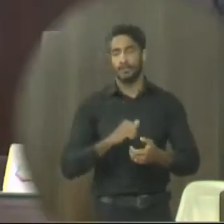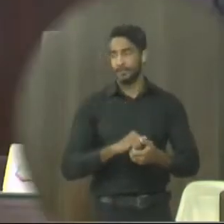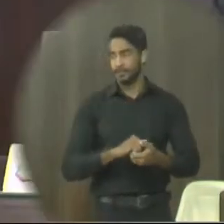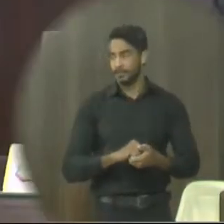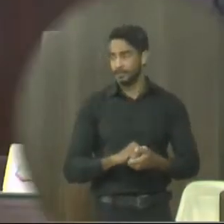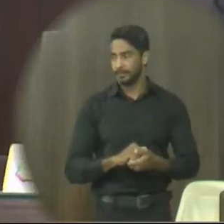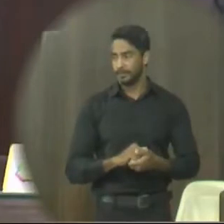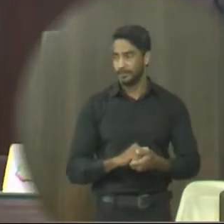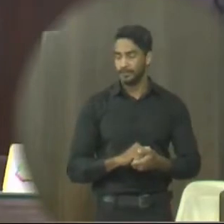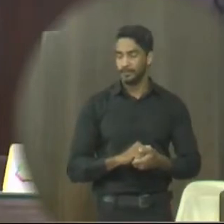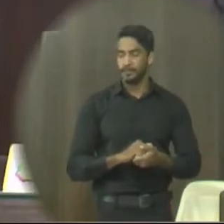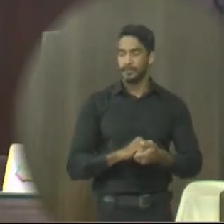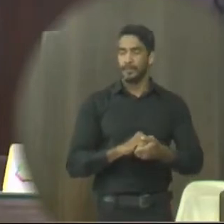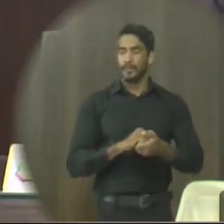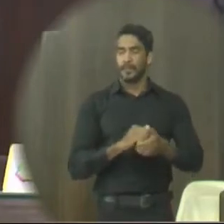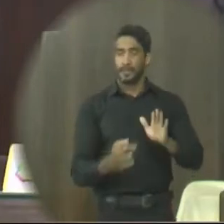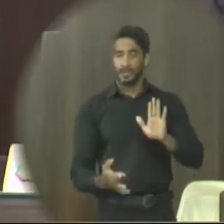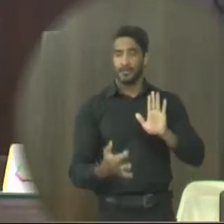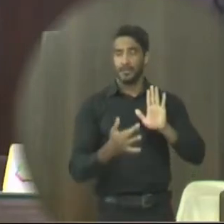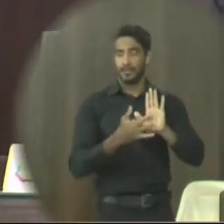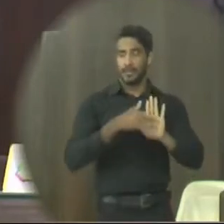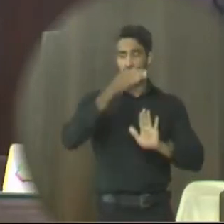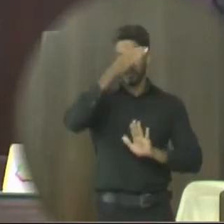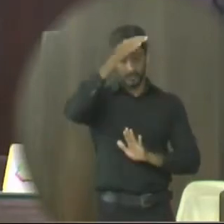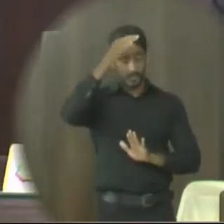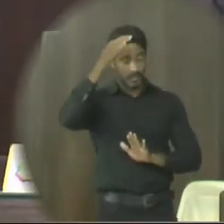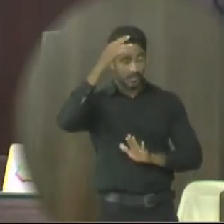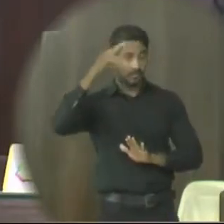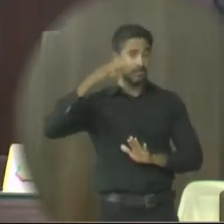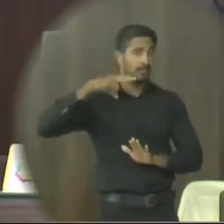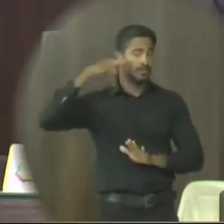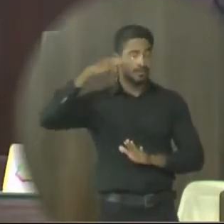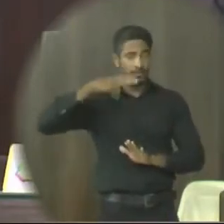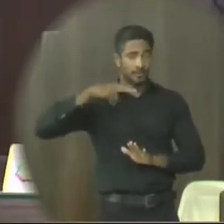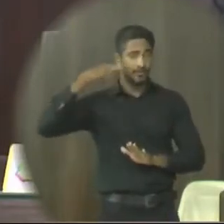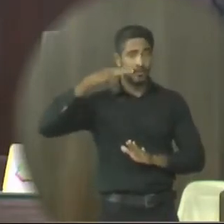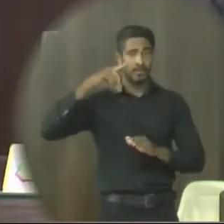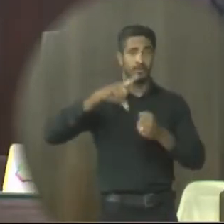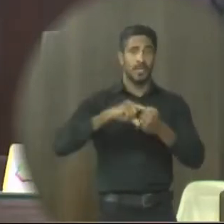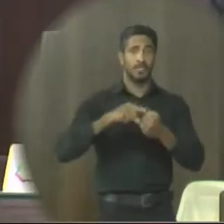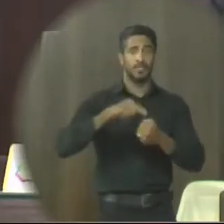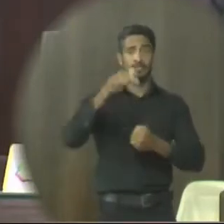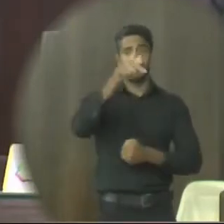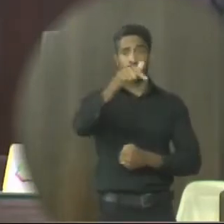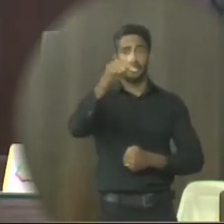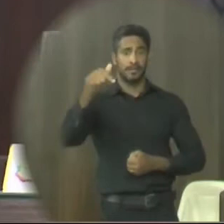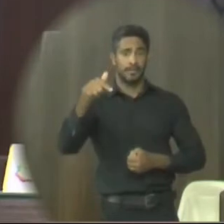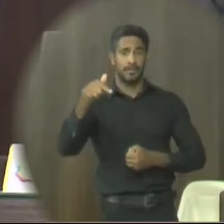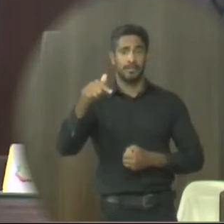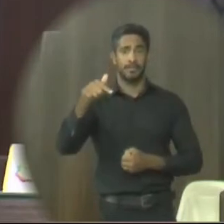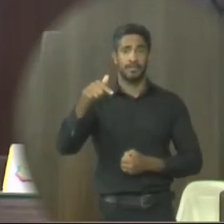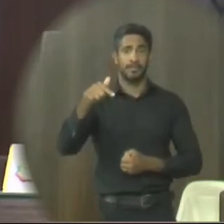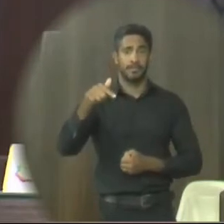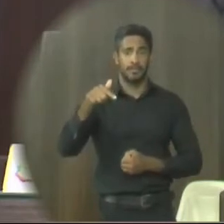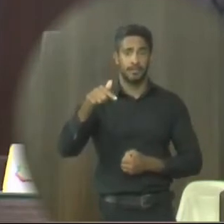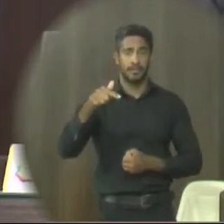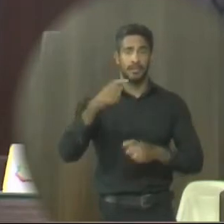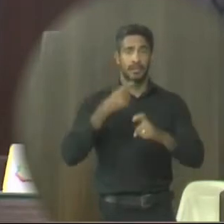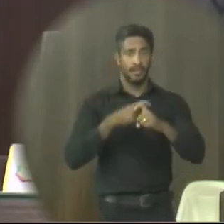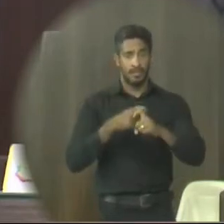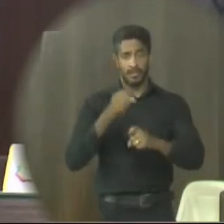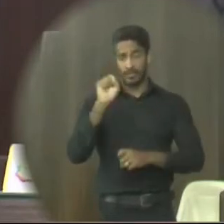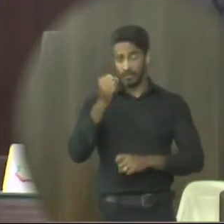e 205 do Regimento Interno da Câmara de Vereadores, artigo 77, inciso 8º da